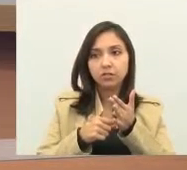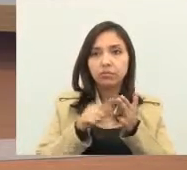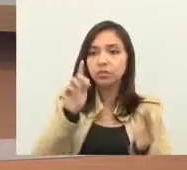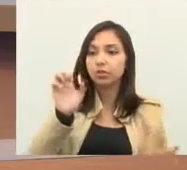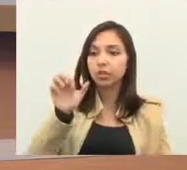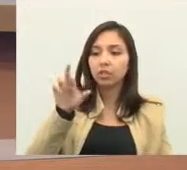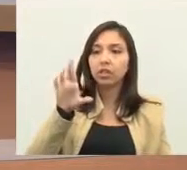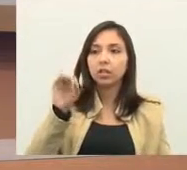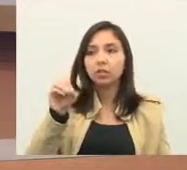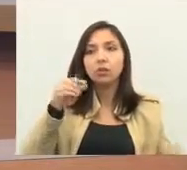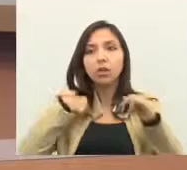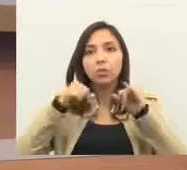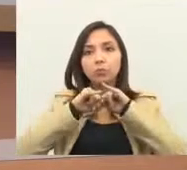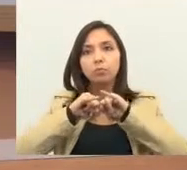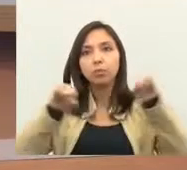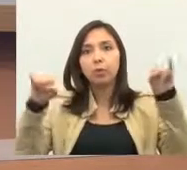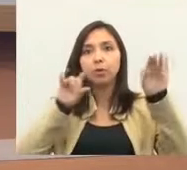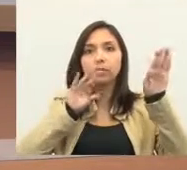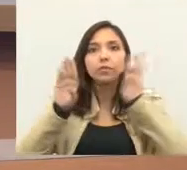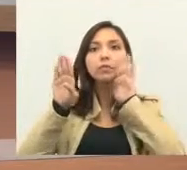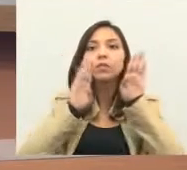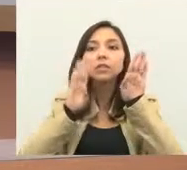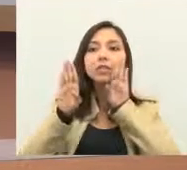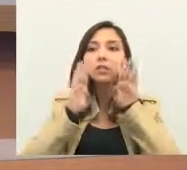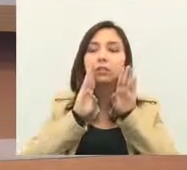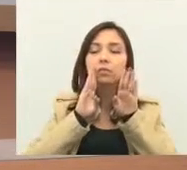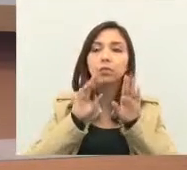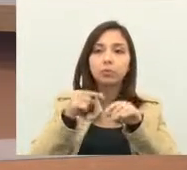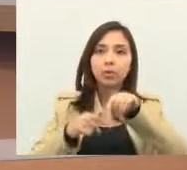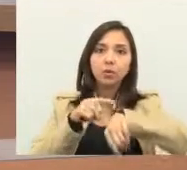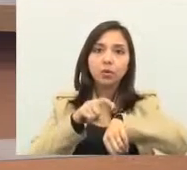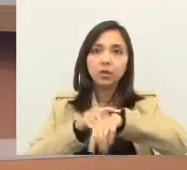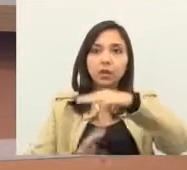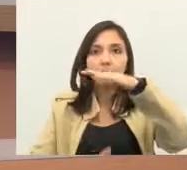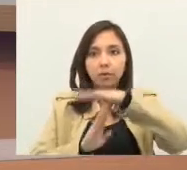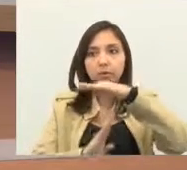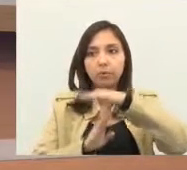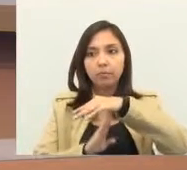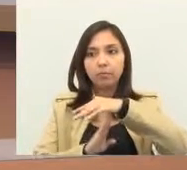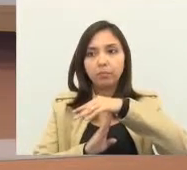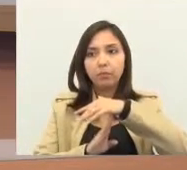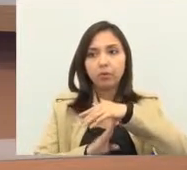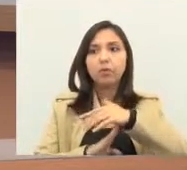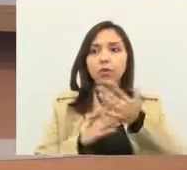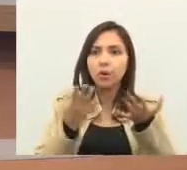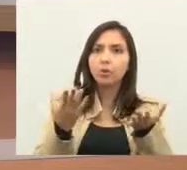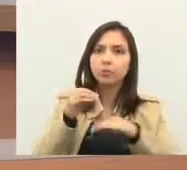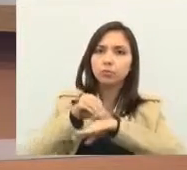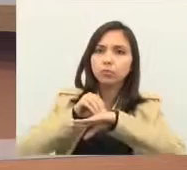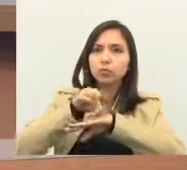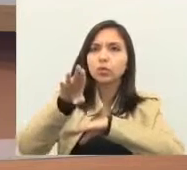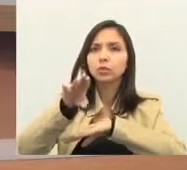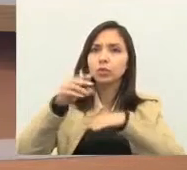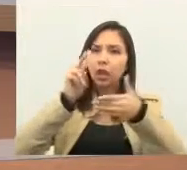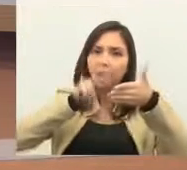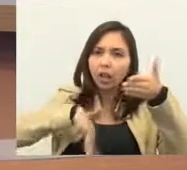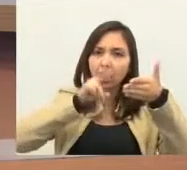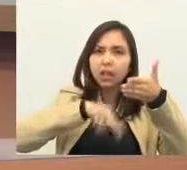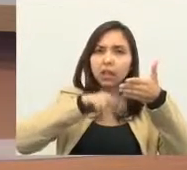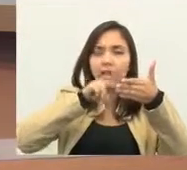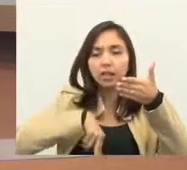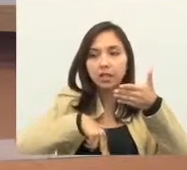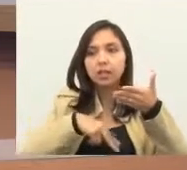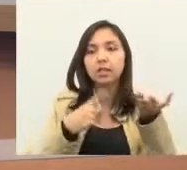Educação e eu vou publicar no meu Facebook, porque o tempo aqui é pouco para a gente falar. Então, eu sugiro que as pessoas leiam, façam